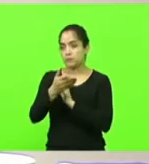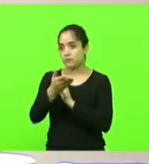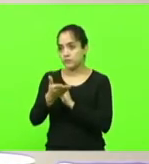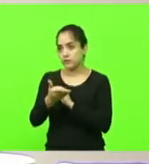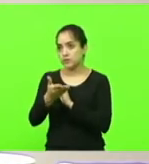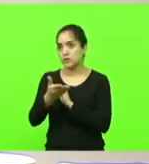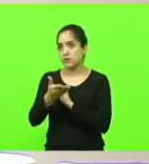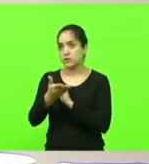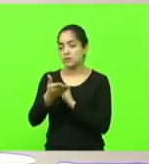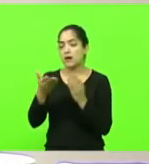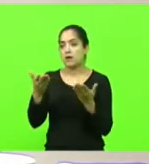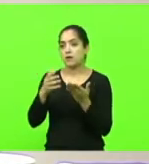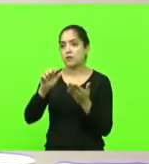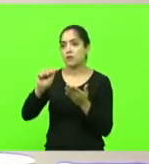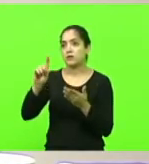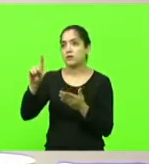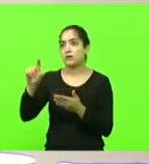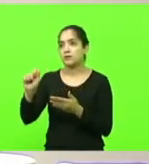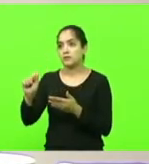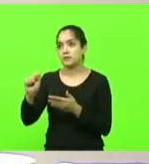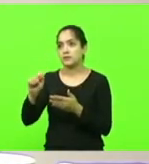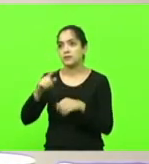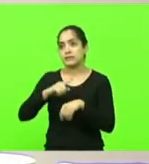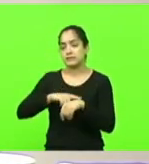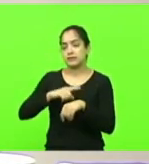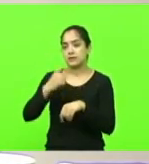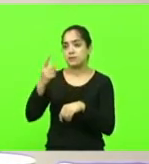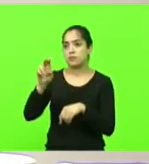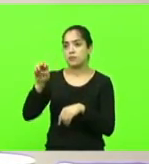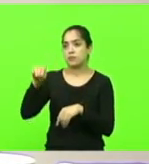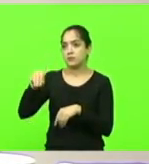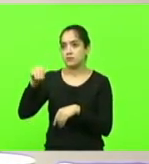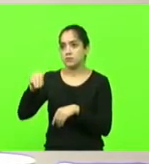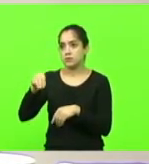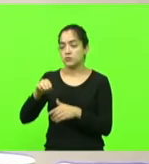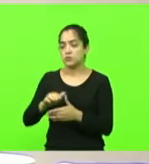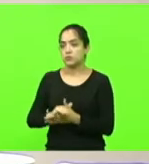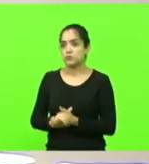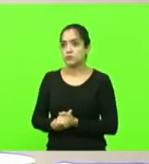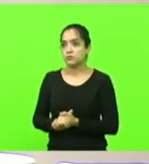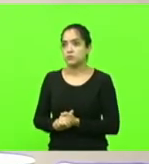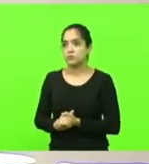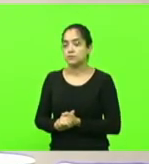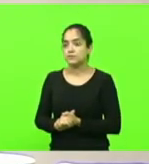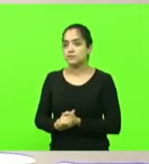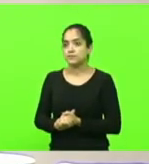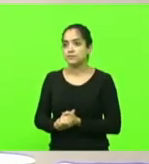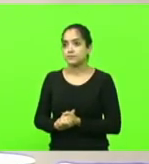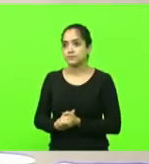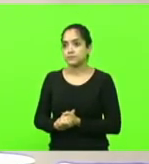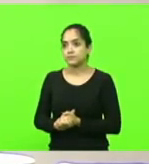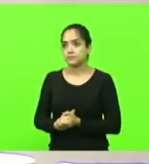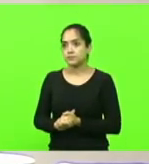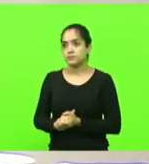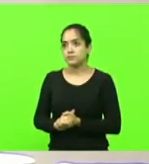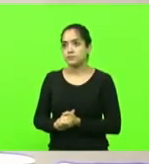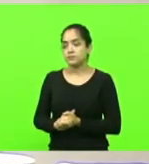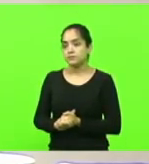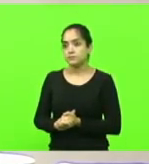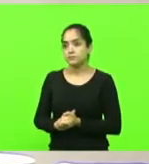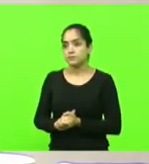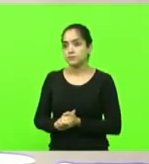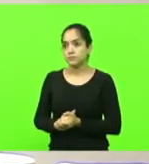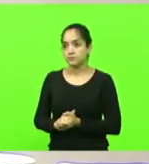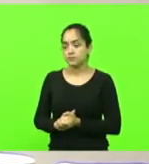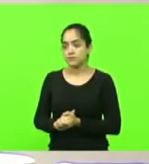Luca fará o uso da palavra. Vossa Excelência, será 15 minutos, deputada Ada. Pela ordem, senhor presidente. Pois não, deputado Maurício.